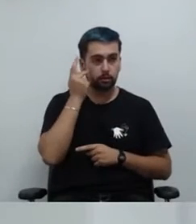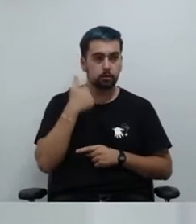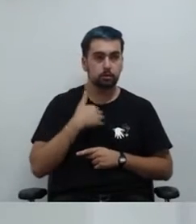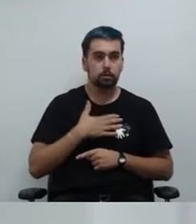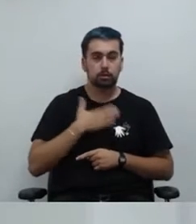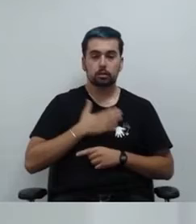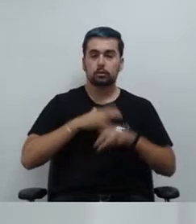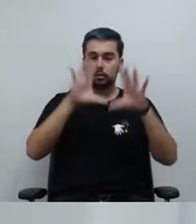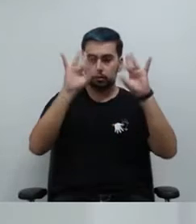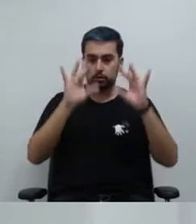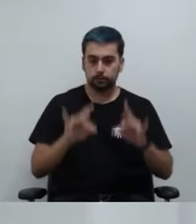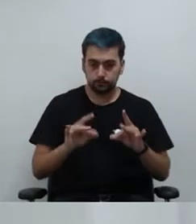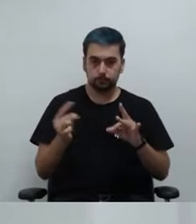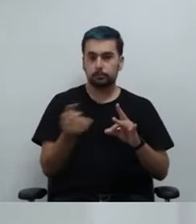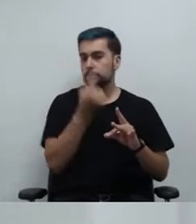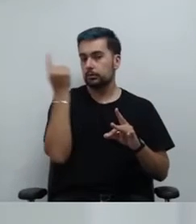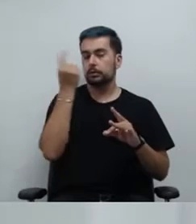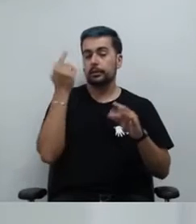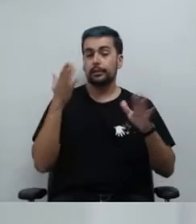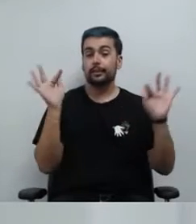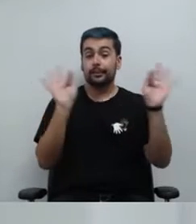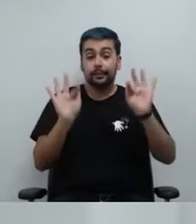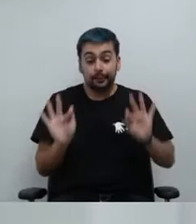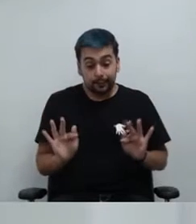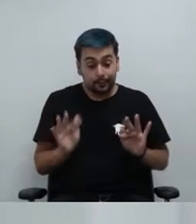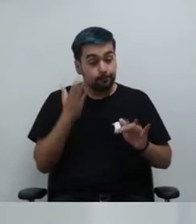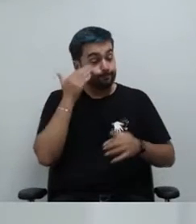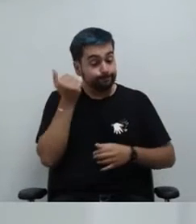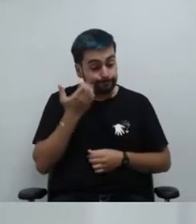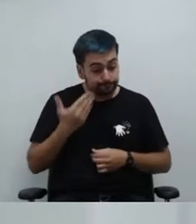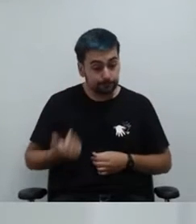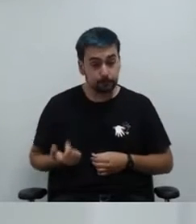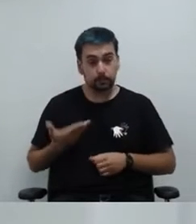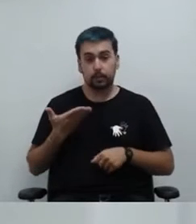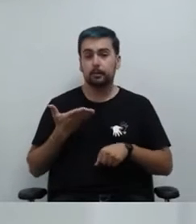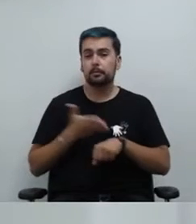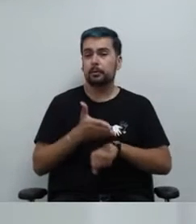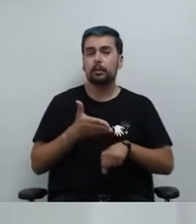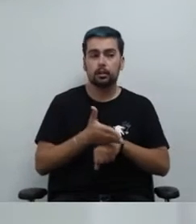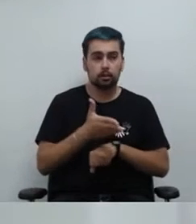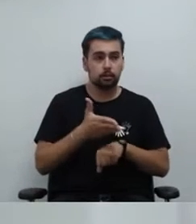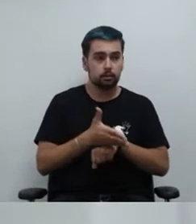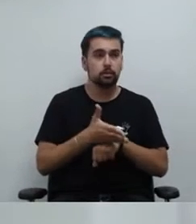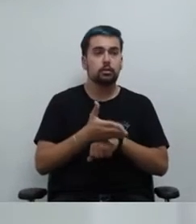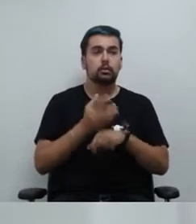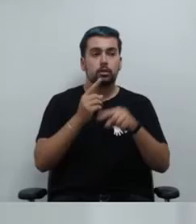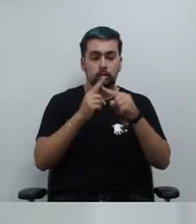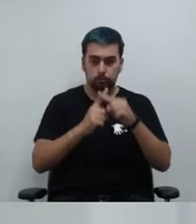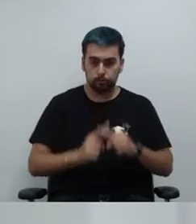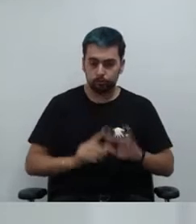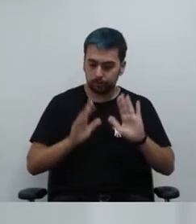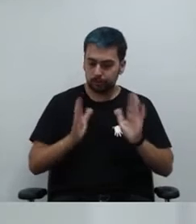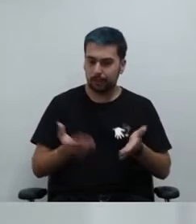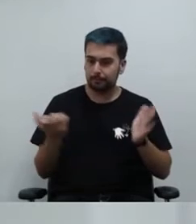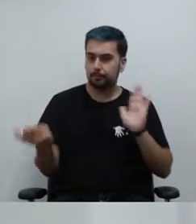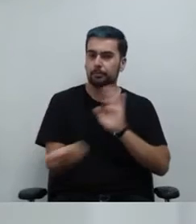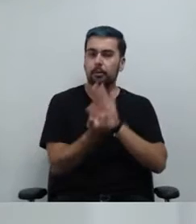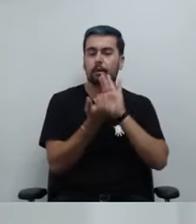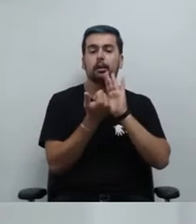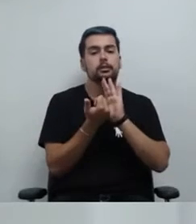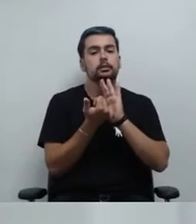Gostaria de destacar, primeiramente, a felicidade e a honra de ter feito parte de um concurso historicamente marcado